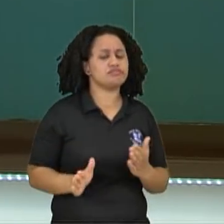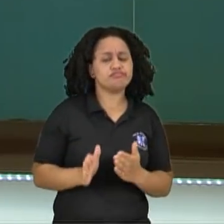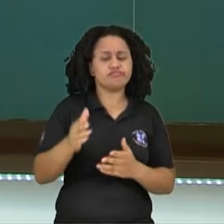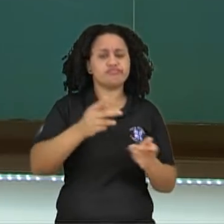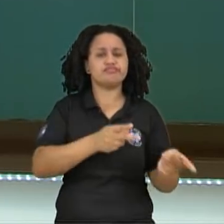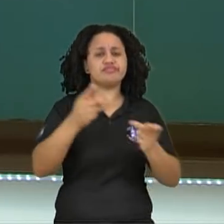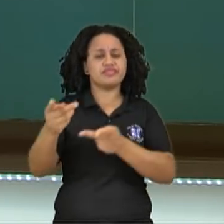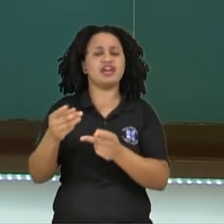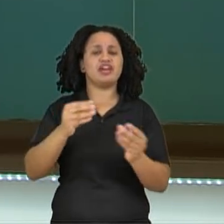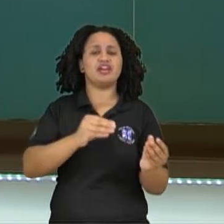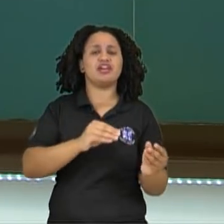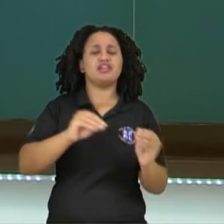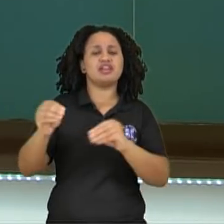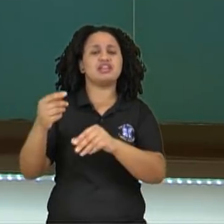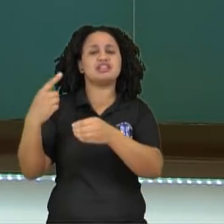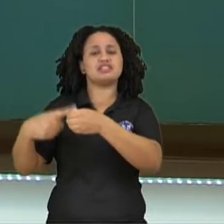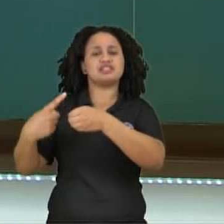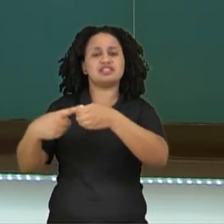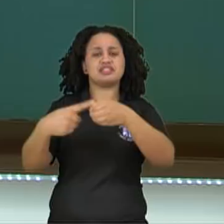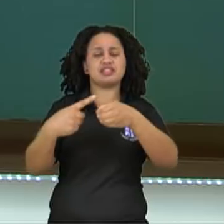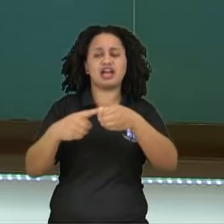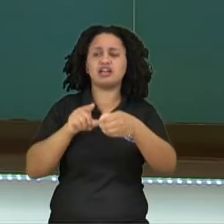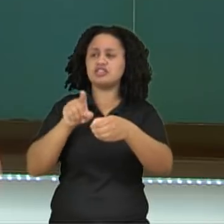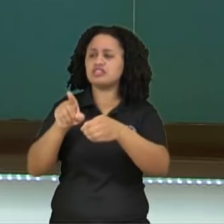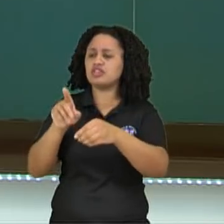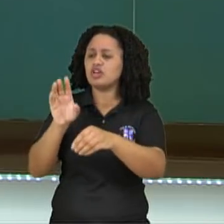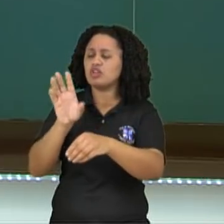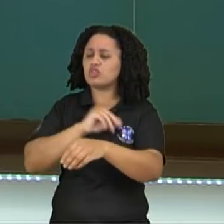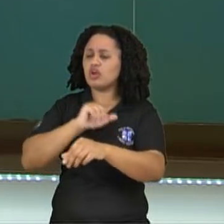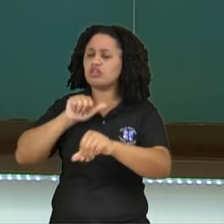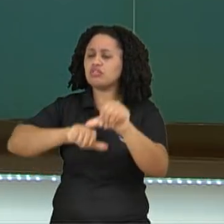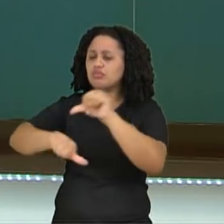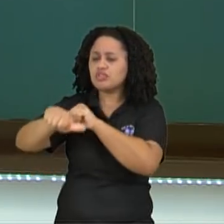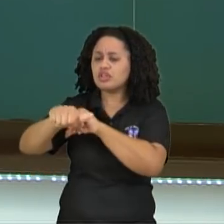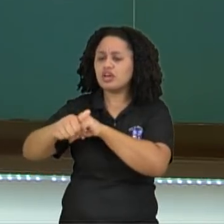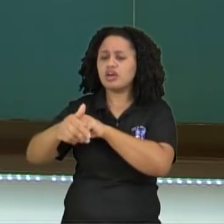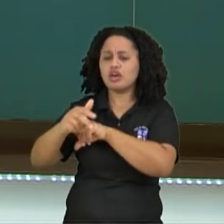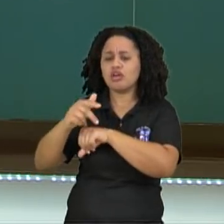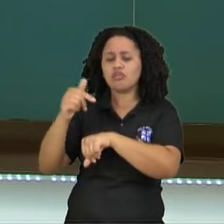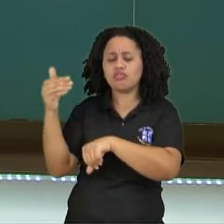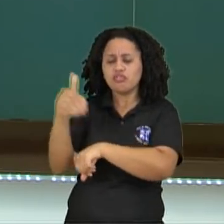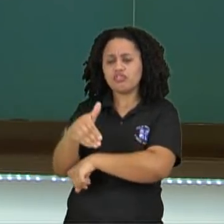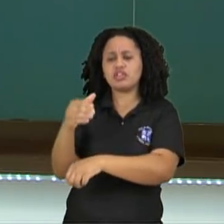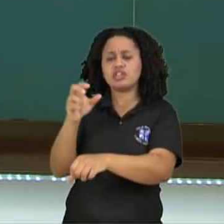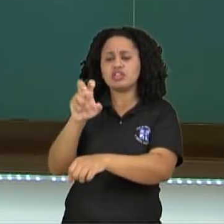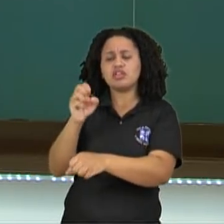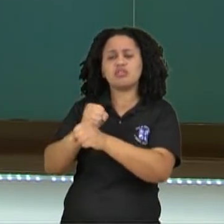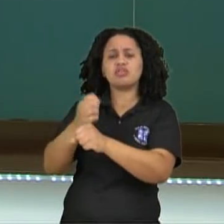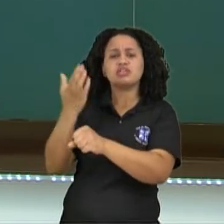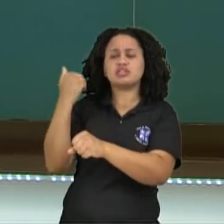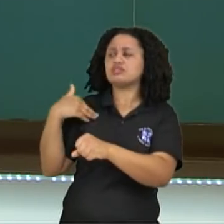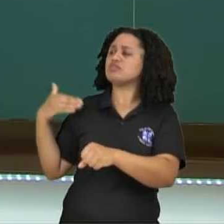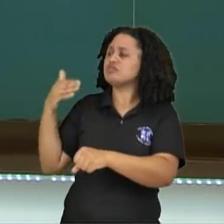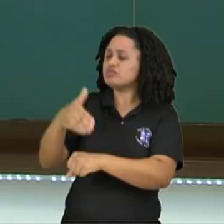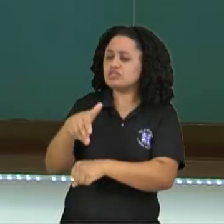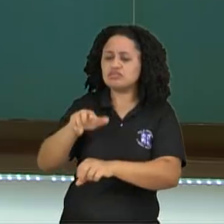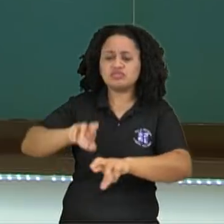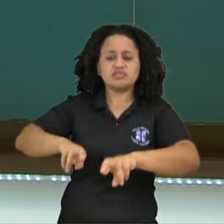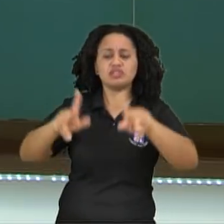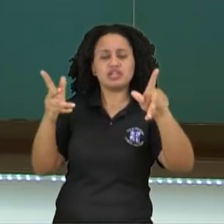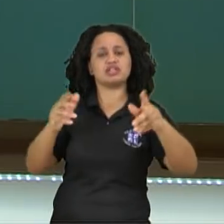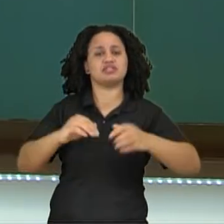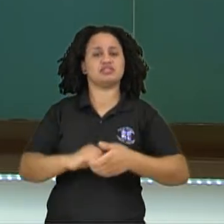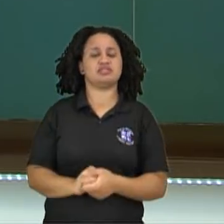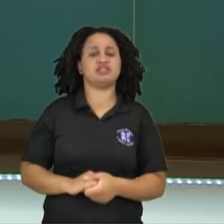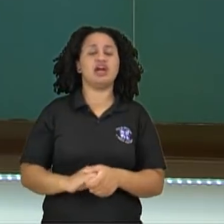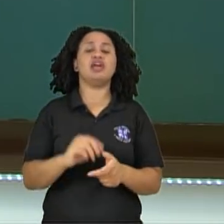cidade? Eu vim aqui há 2 anos atrás, há 5 anos atrás, olha como é que transformou. Tudo está realmente se transformando. Aí entra o que nós chamamos desses